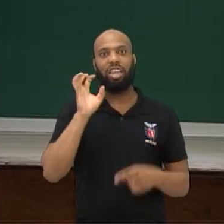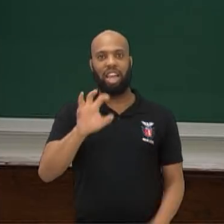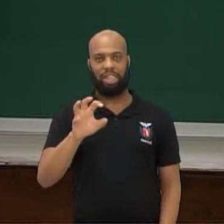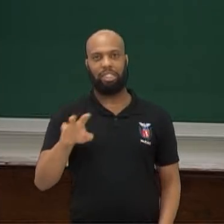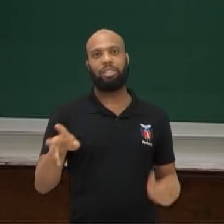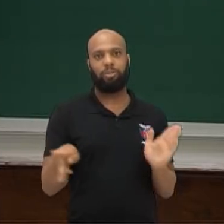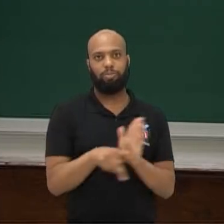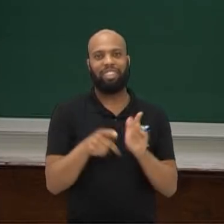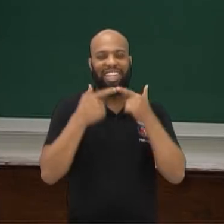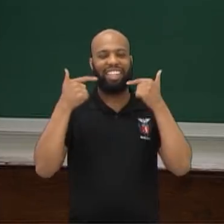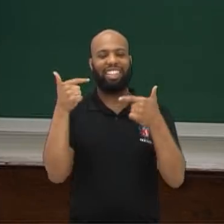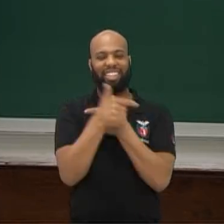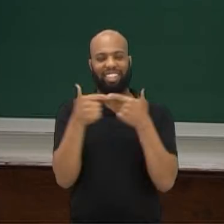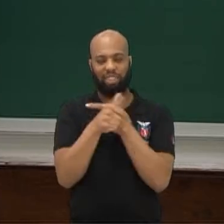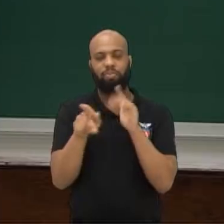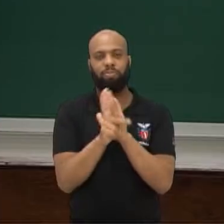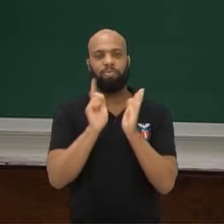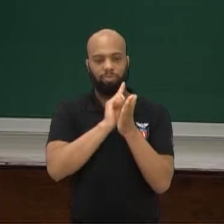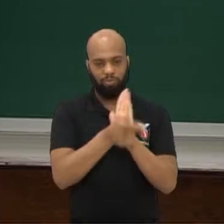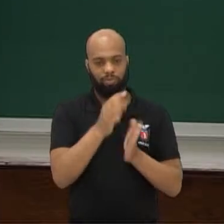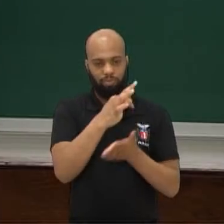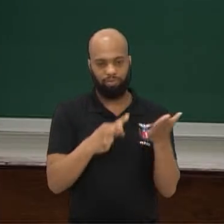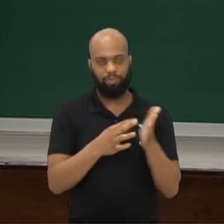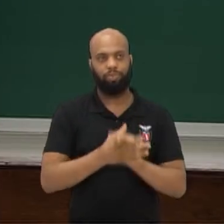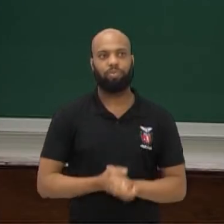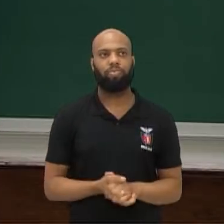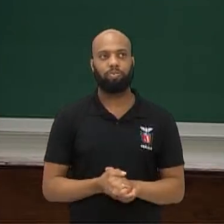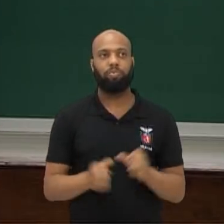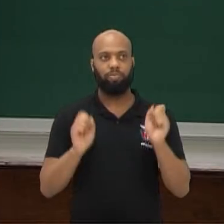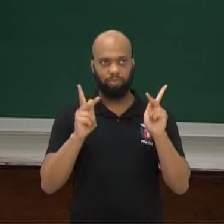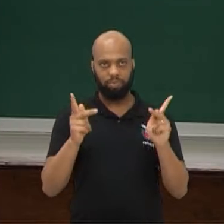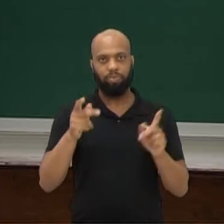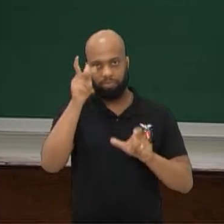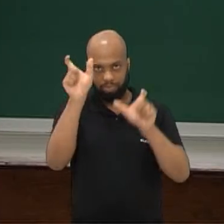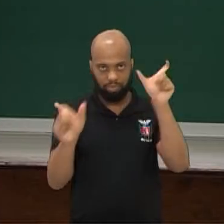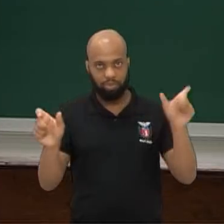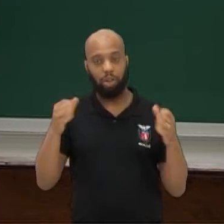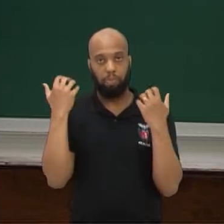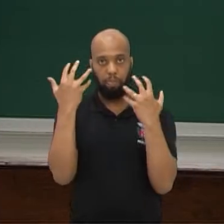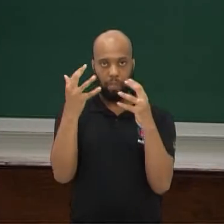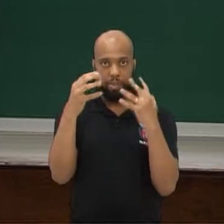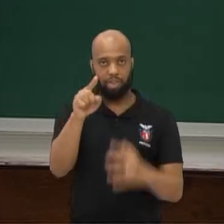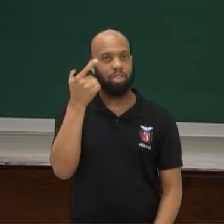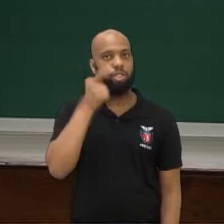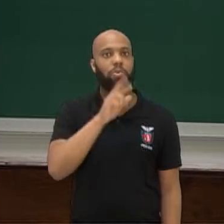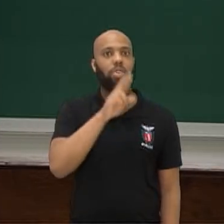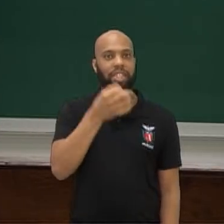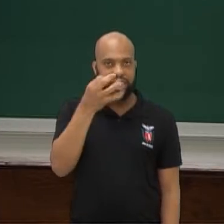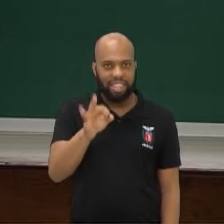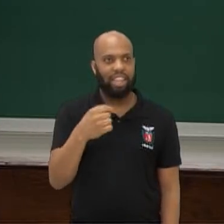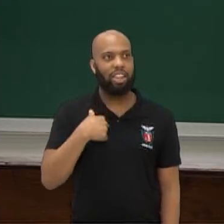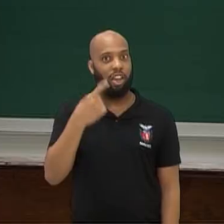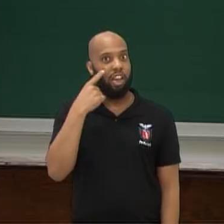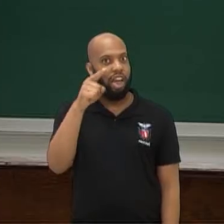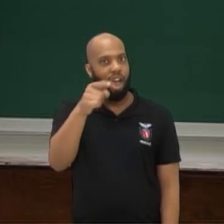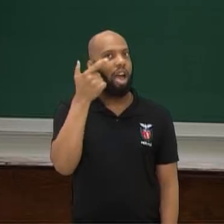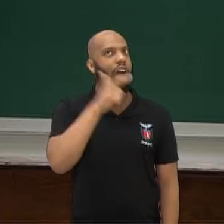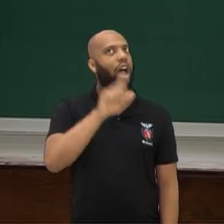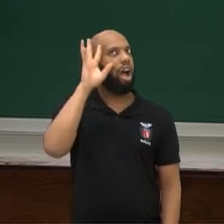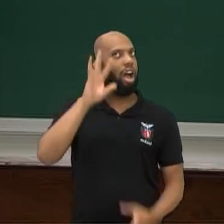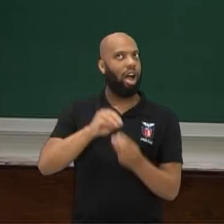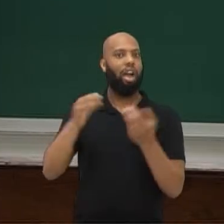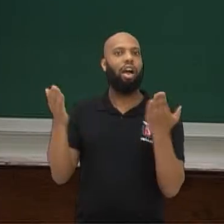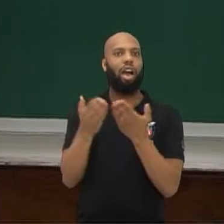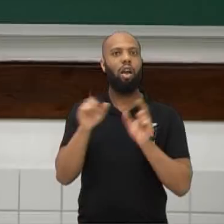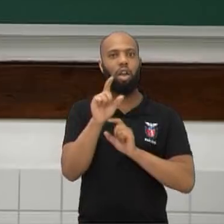cômico, né, desse tipo de gênero textual. Muito bem, pessoal, parabéns para quem acertou. Estou vendo que vocês estão começando a compreender